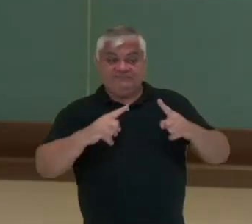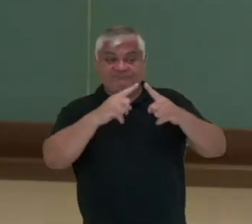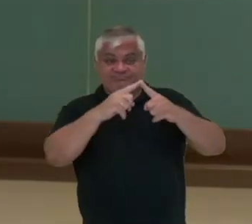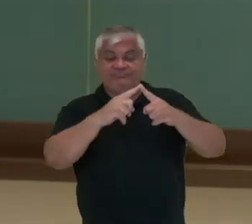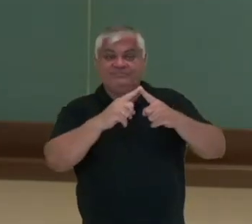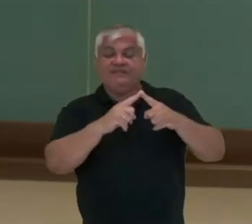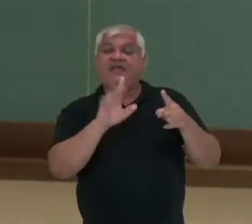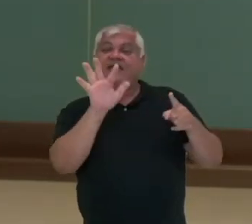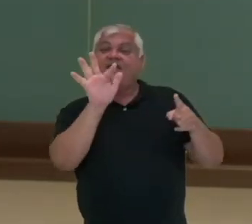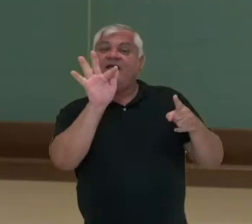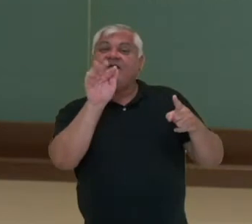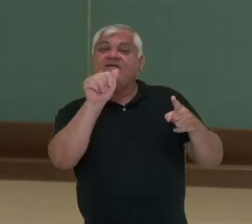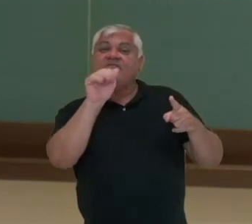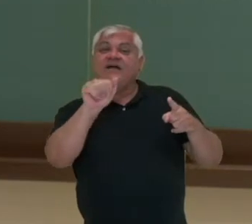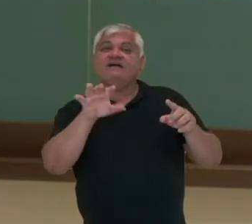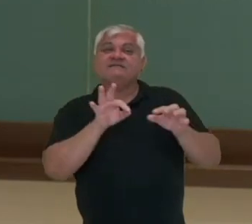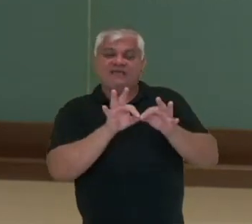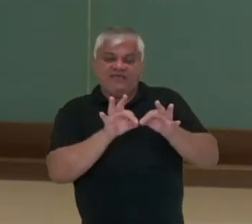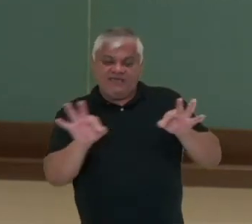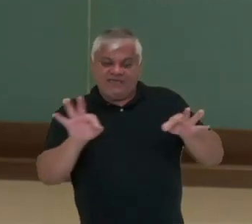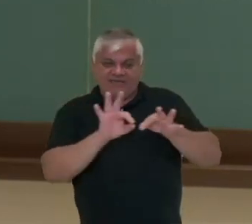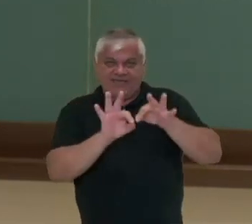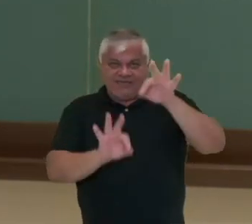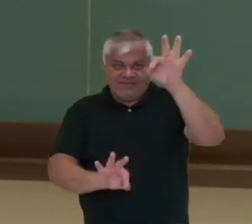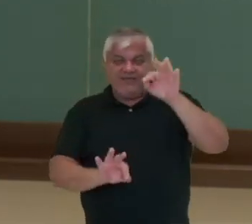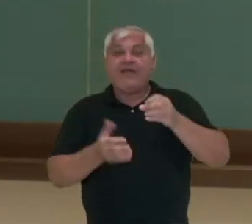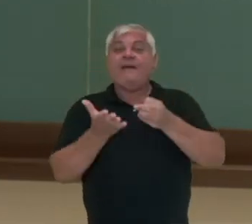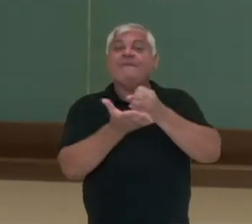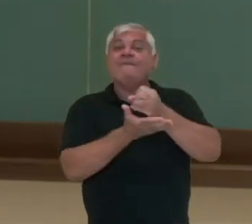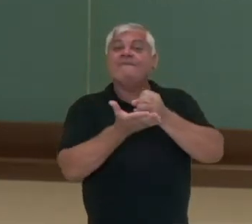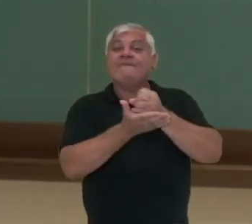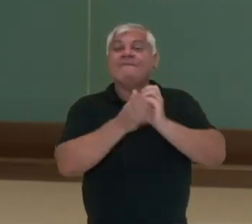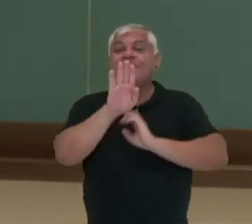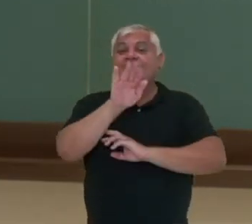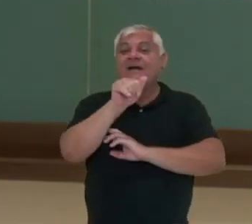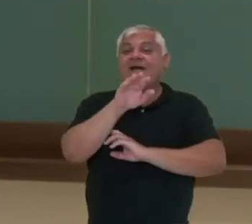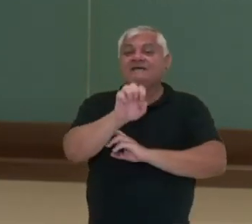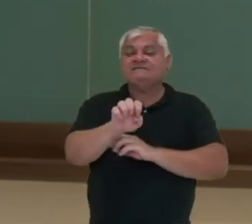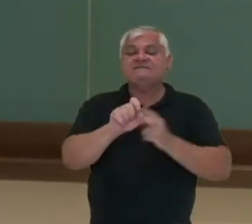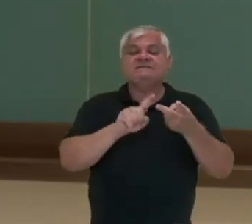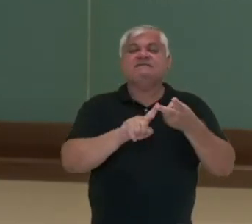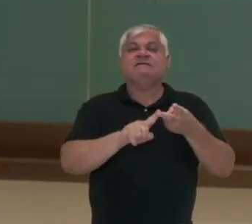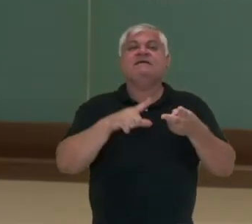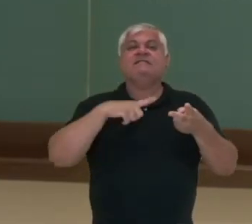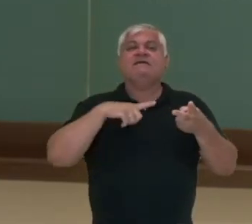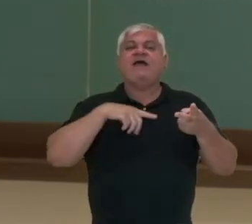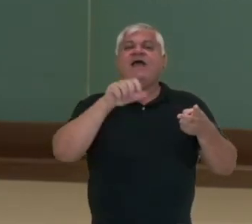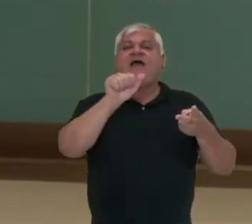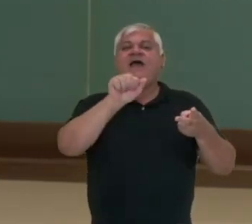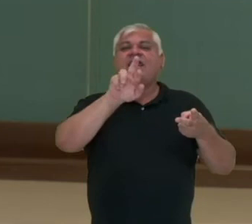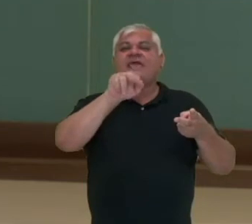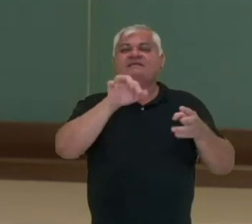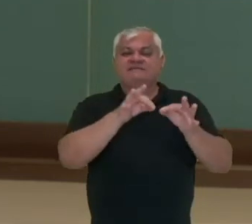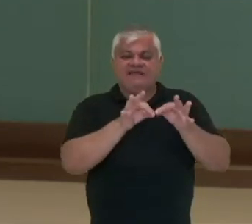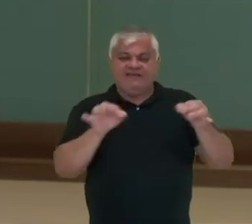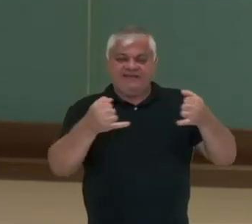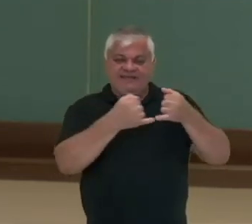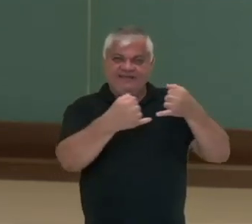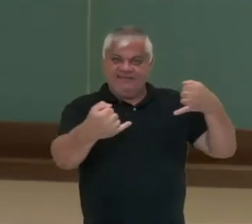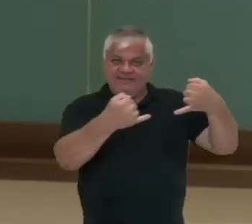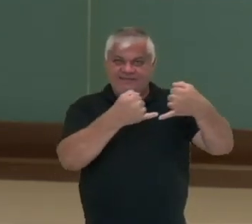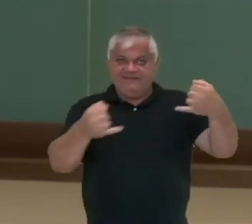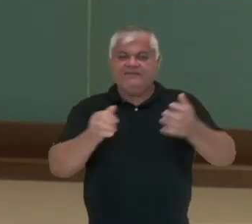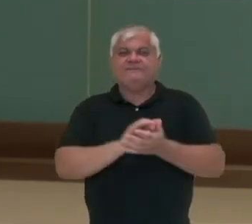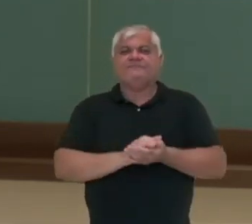que é composta ali por retângulos, a base, tá? E a aresta, tá joia? E agora,